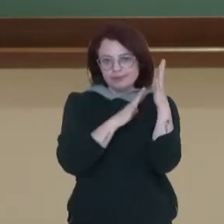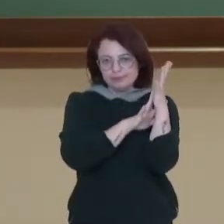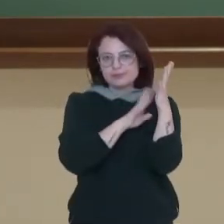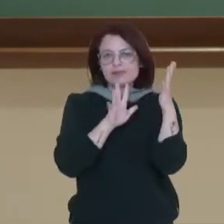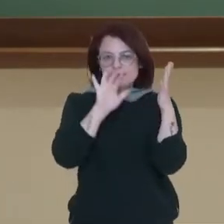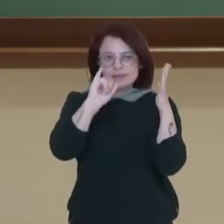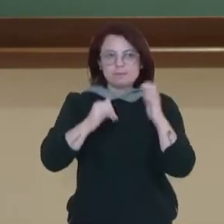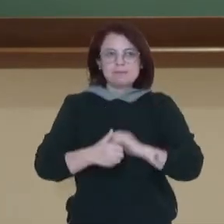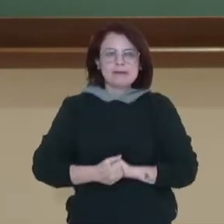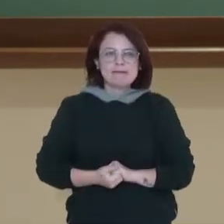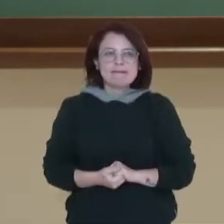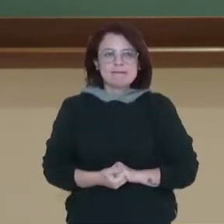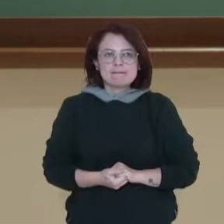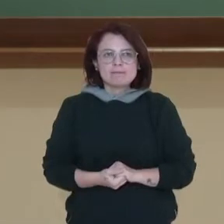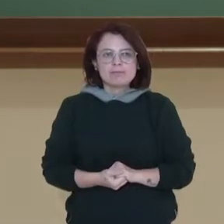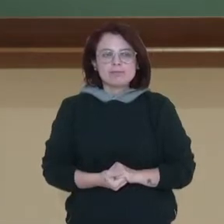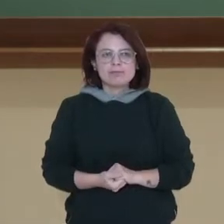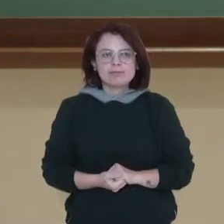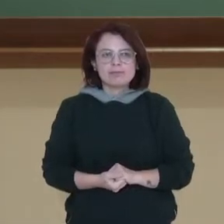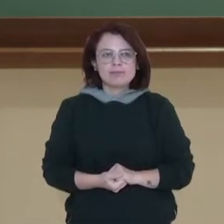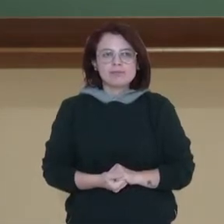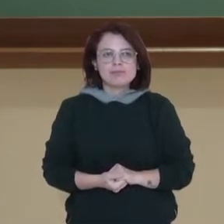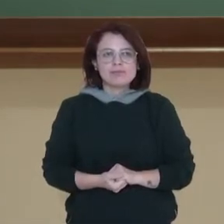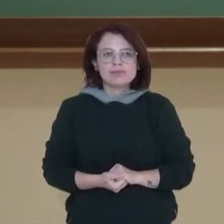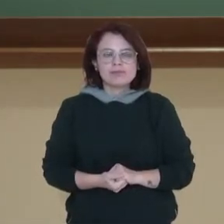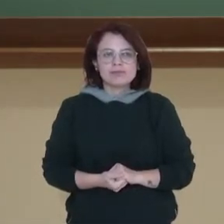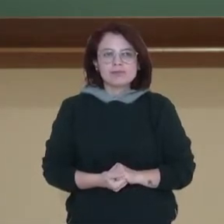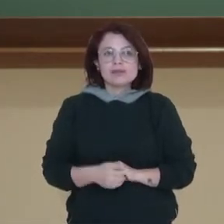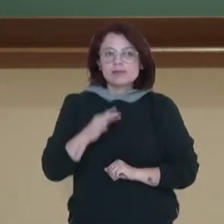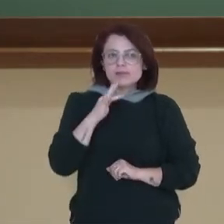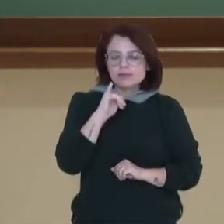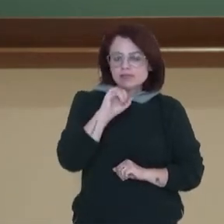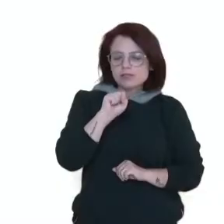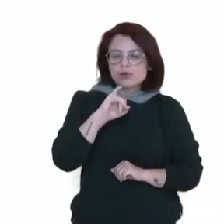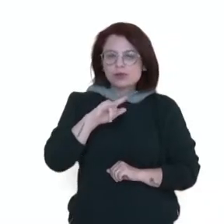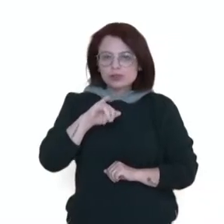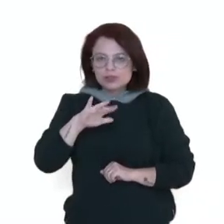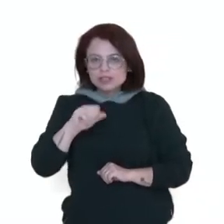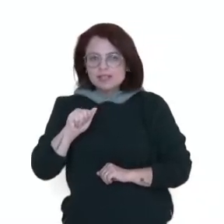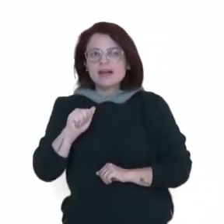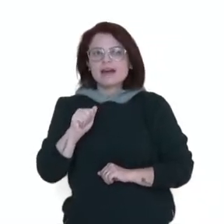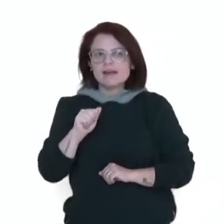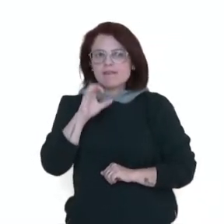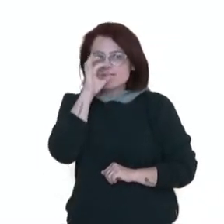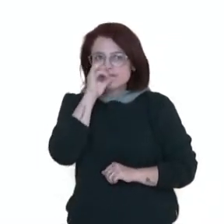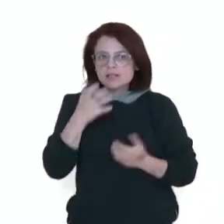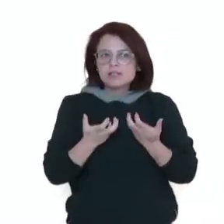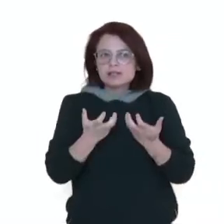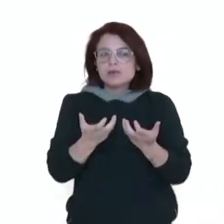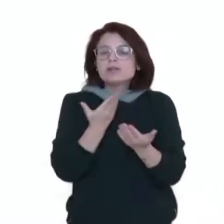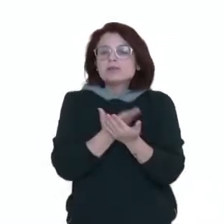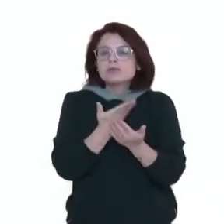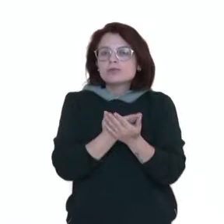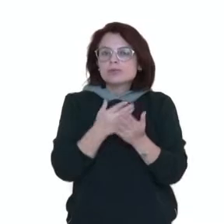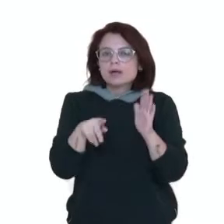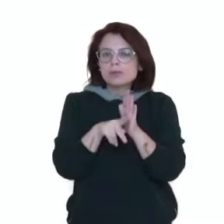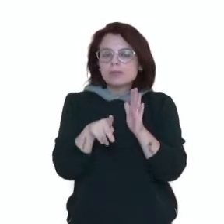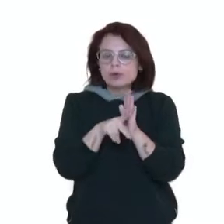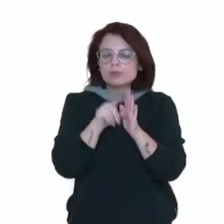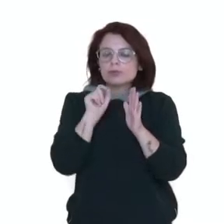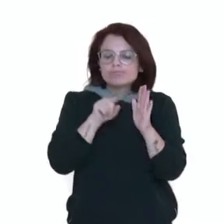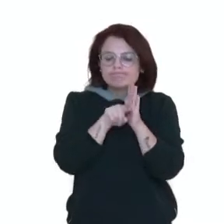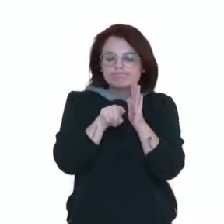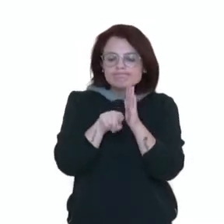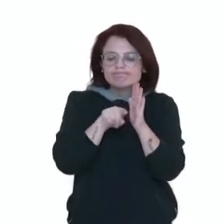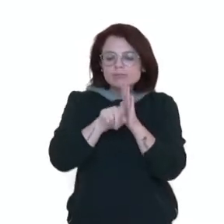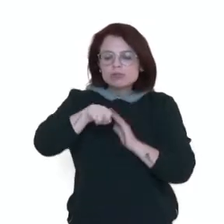certo? Então, ó, a fisiologia vegetal é a parte da biologia que estuda o funcionamento do organismo das plantas, que inclui daí a